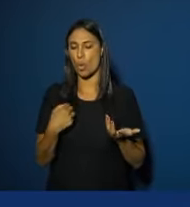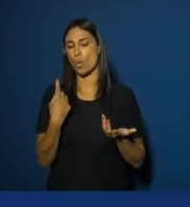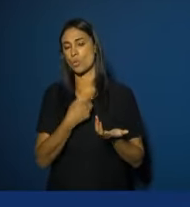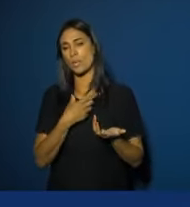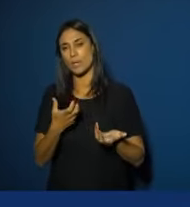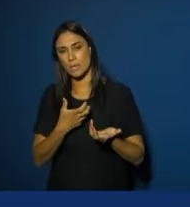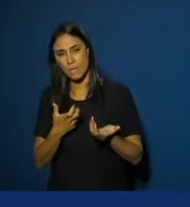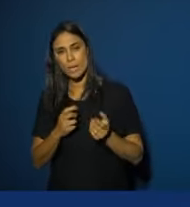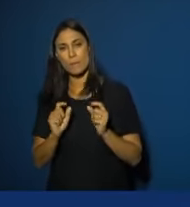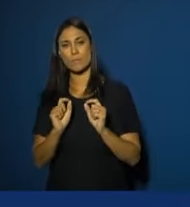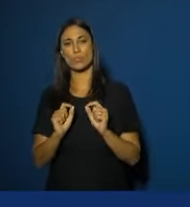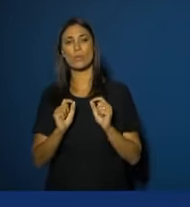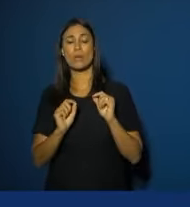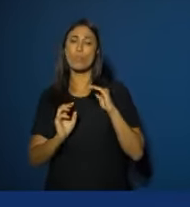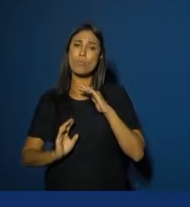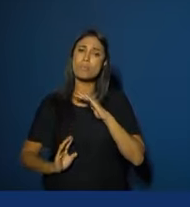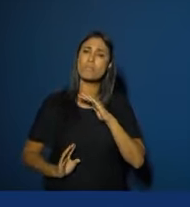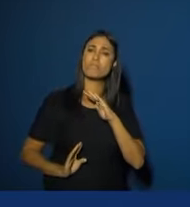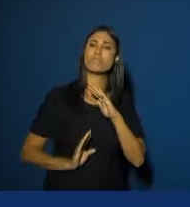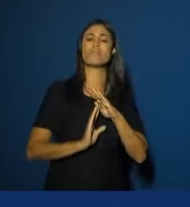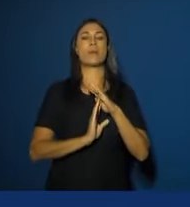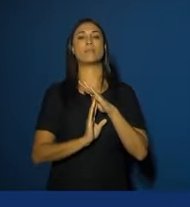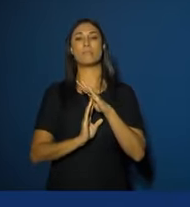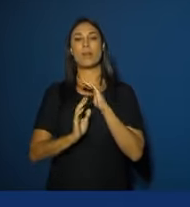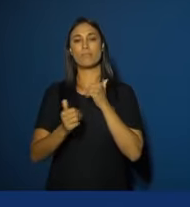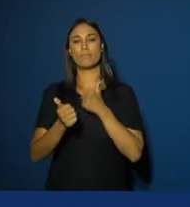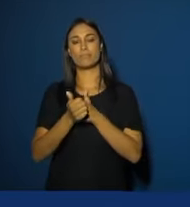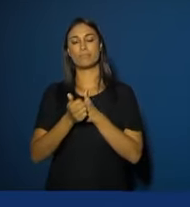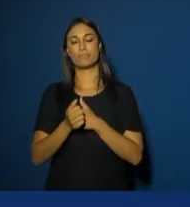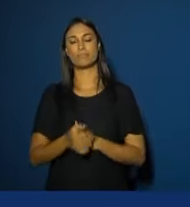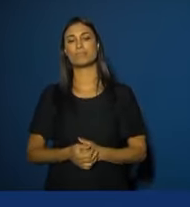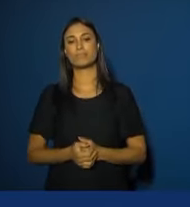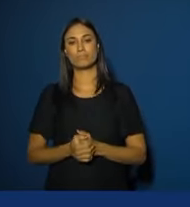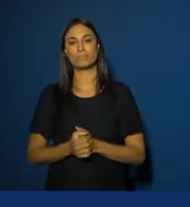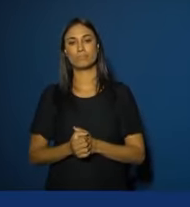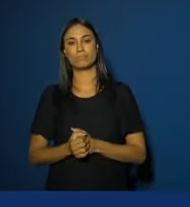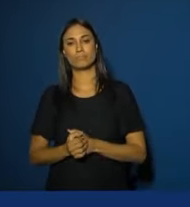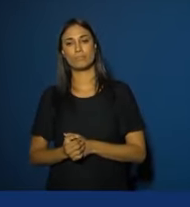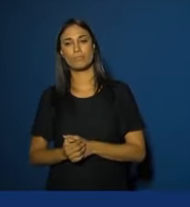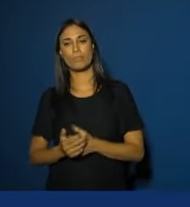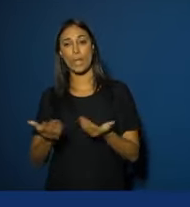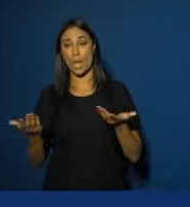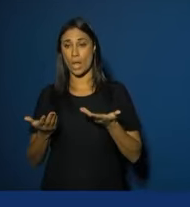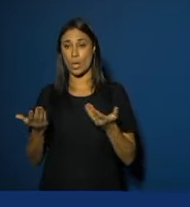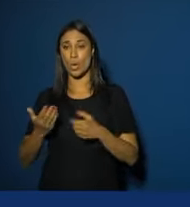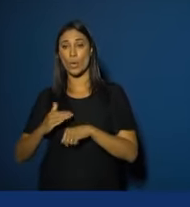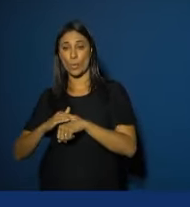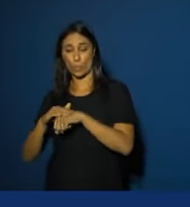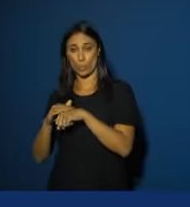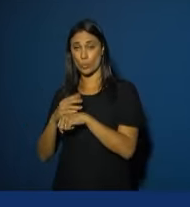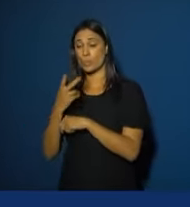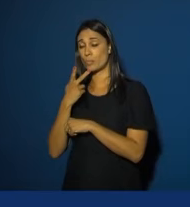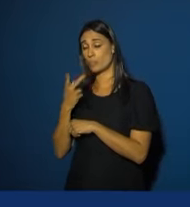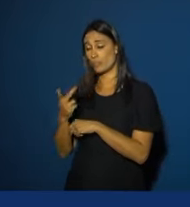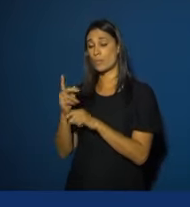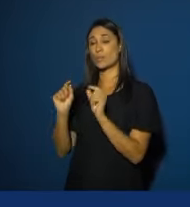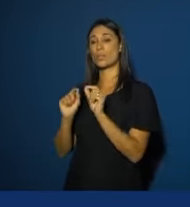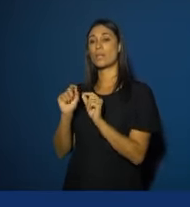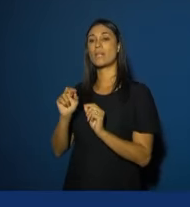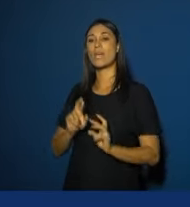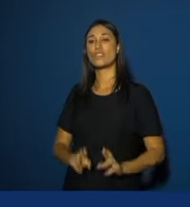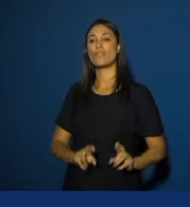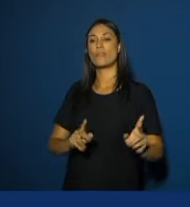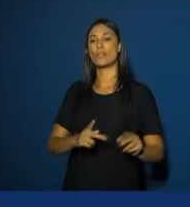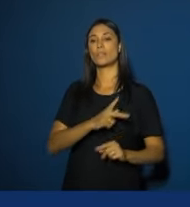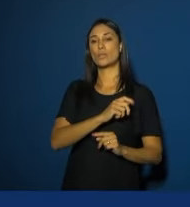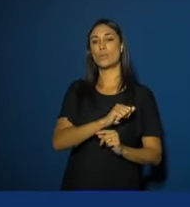exercê-lo com a máxima aproximação possível. Eu queria que o senhor falasse um pouco, o senhor tem dito, né, que a diferença do PAC